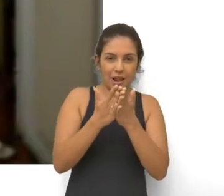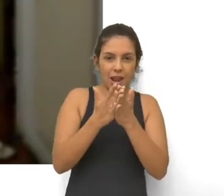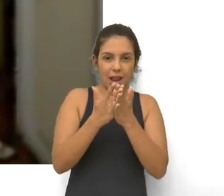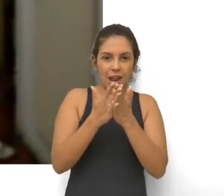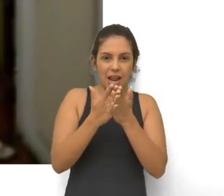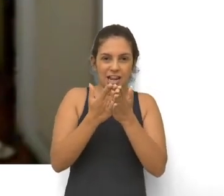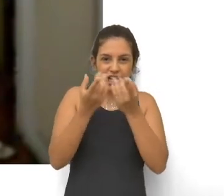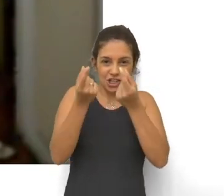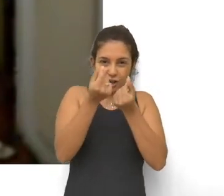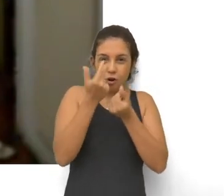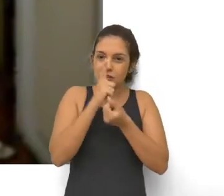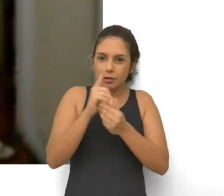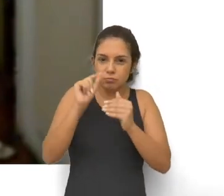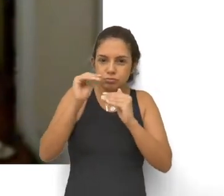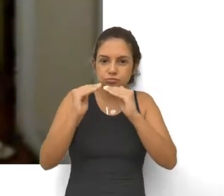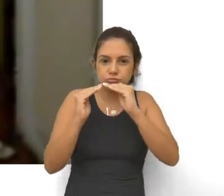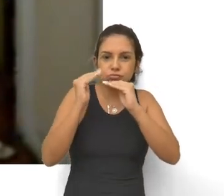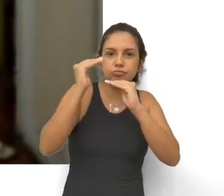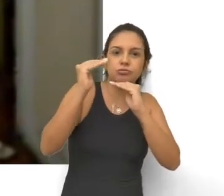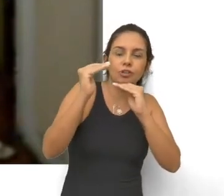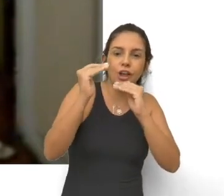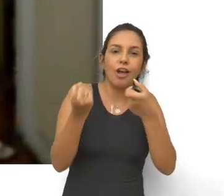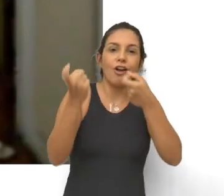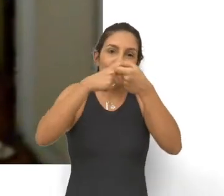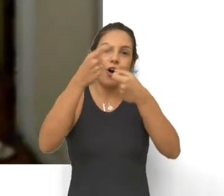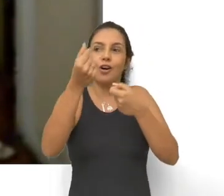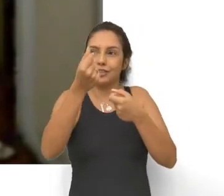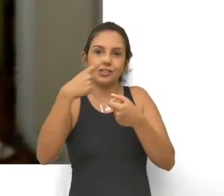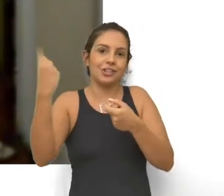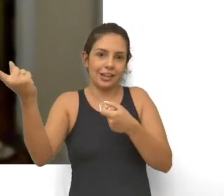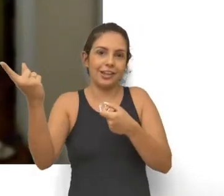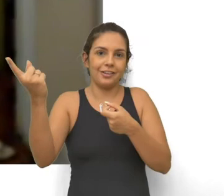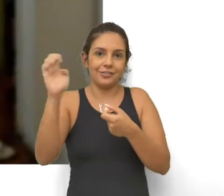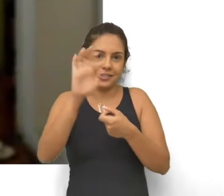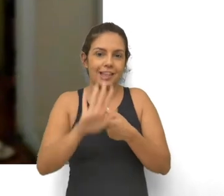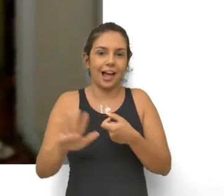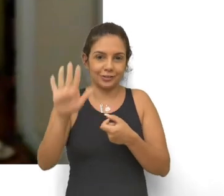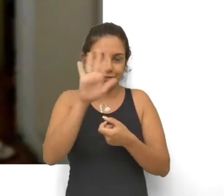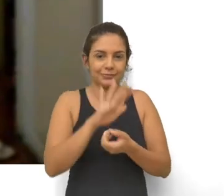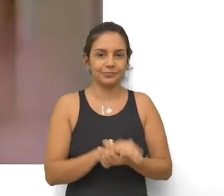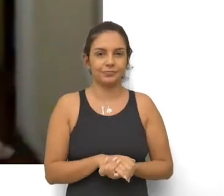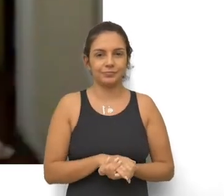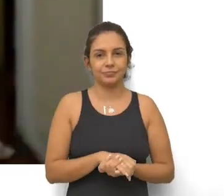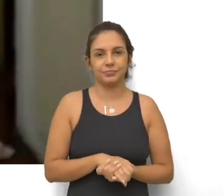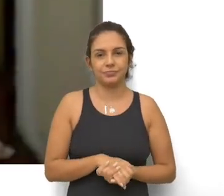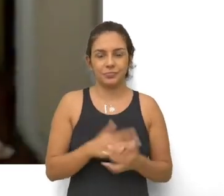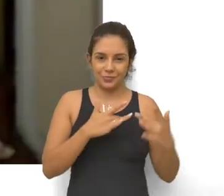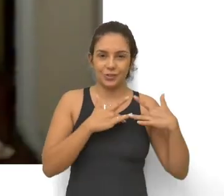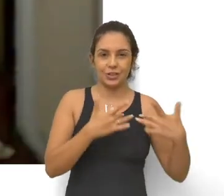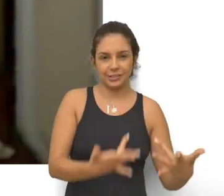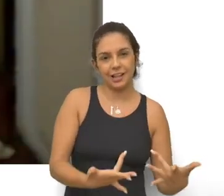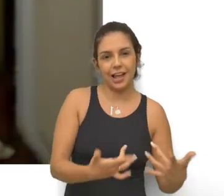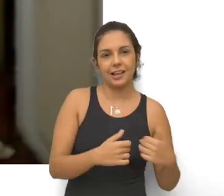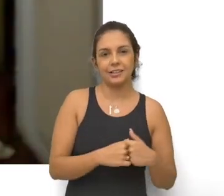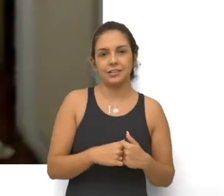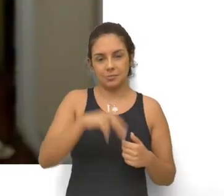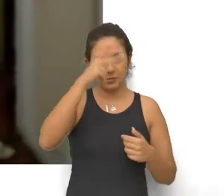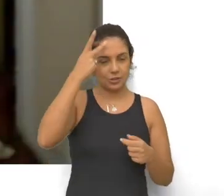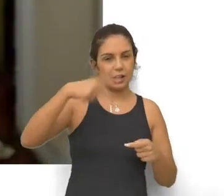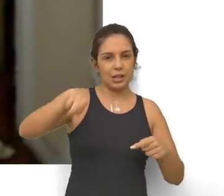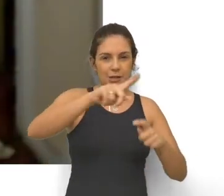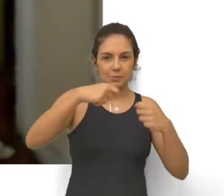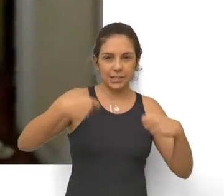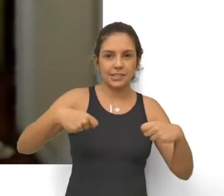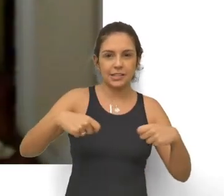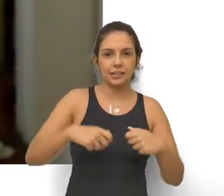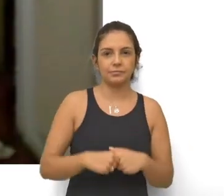ter algum ganho, muitas devolviam para o Estado, até por solidariedade, até porque outras pessoas podem precisar.